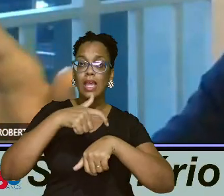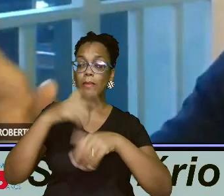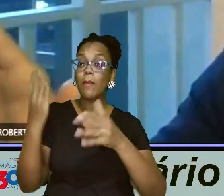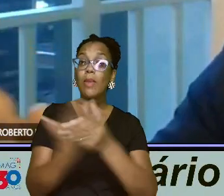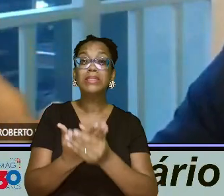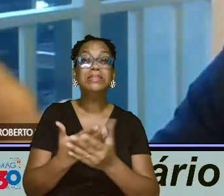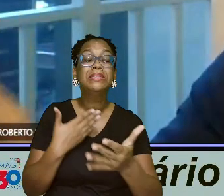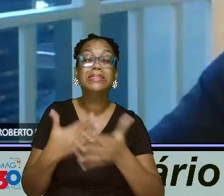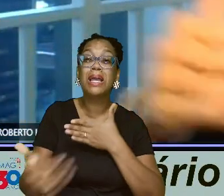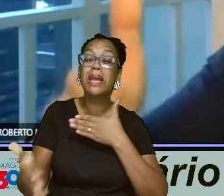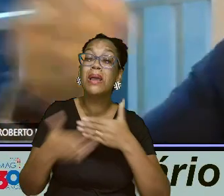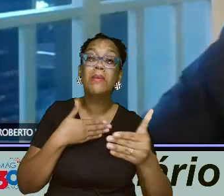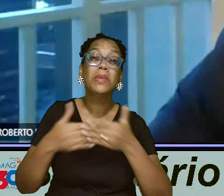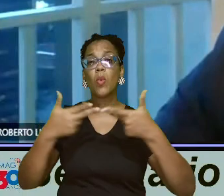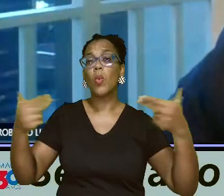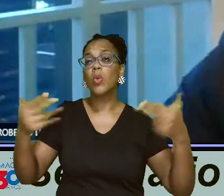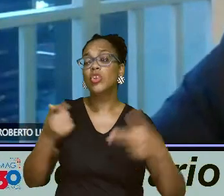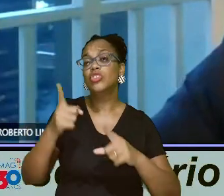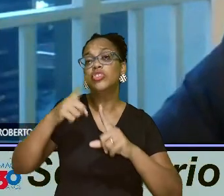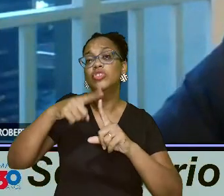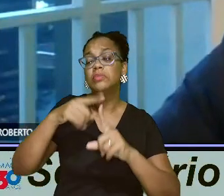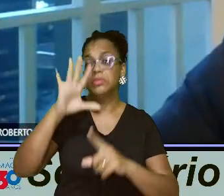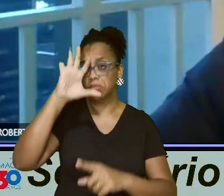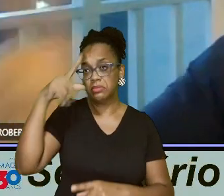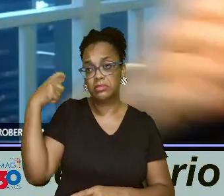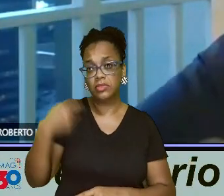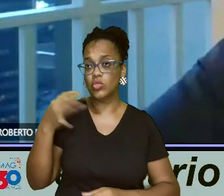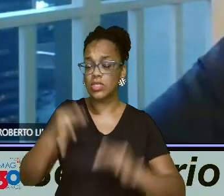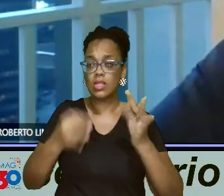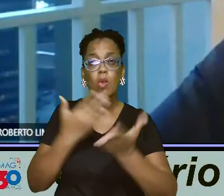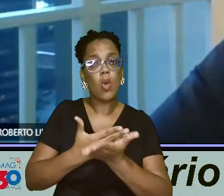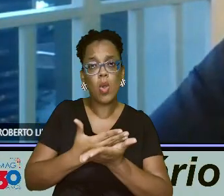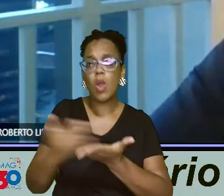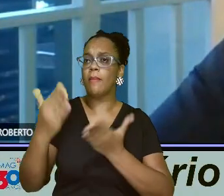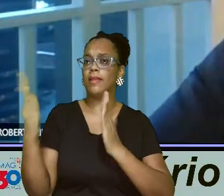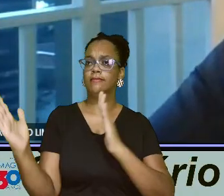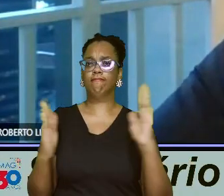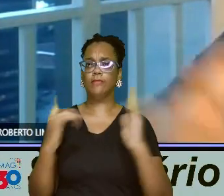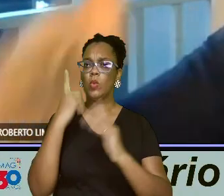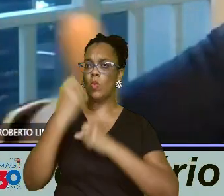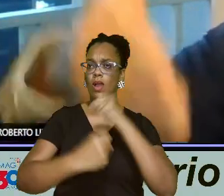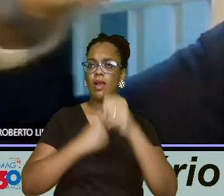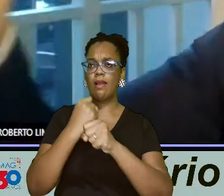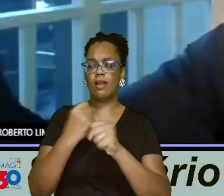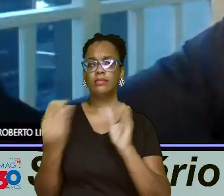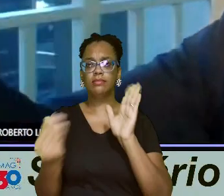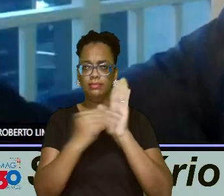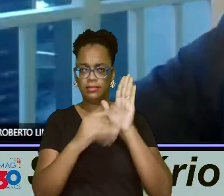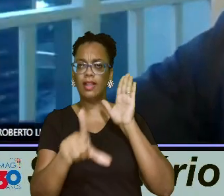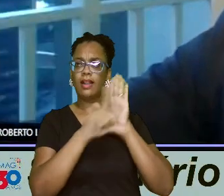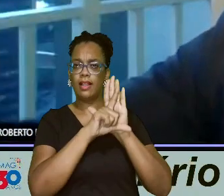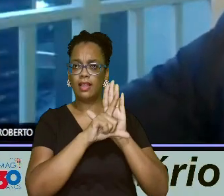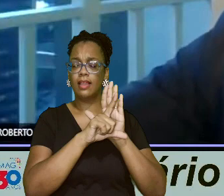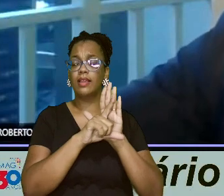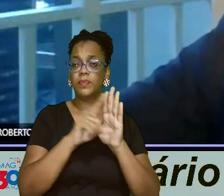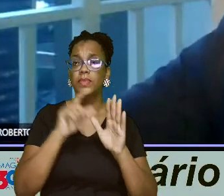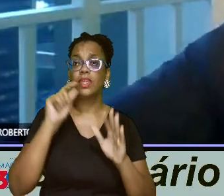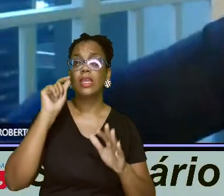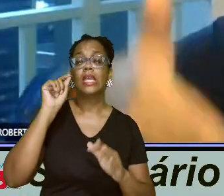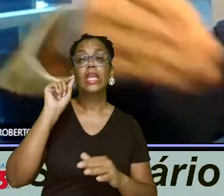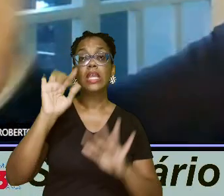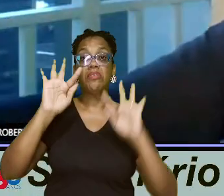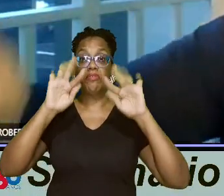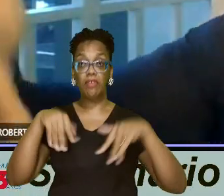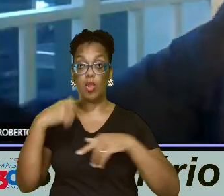qualquer tipo de decisão judicial, inicia-se o prazo de um ano, previsto no, na lei, e findo esse prazo de um